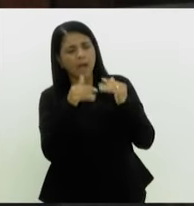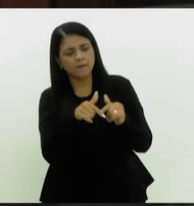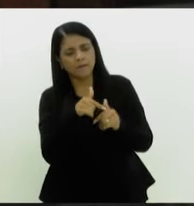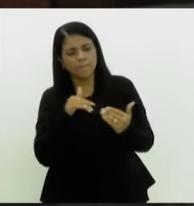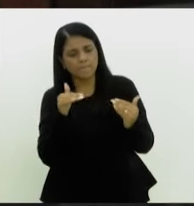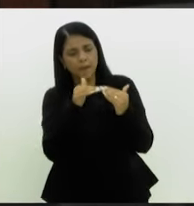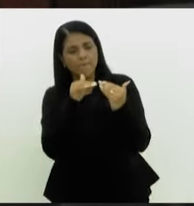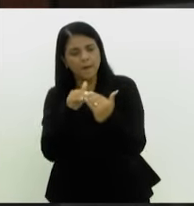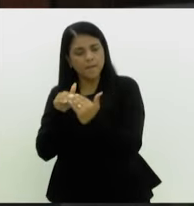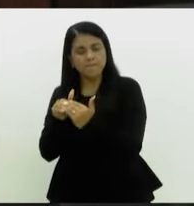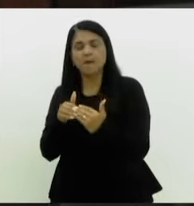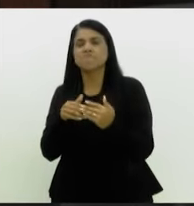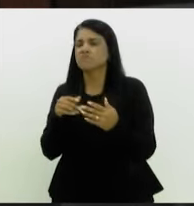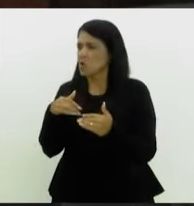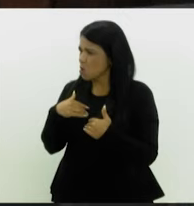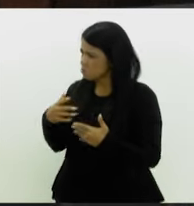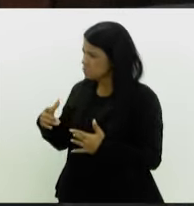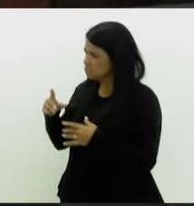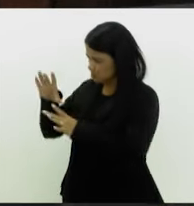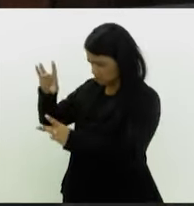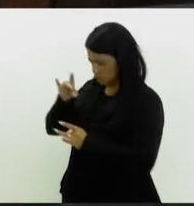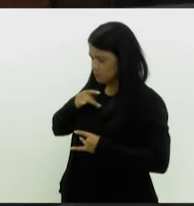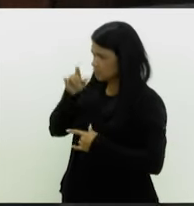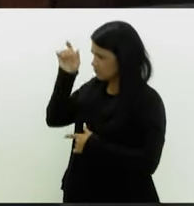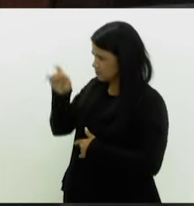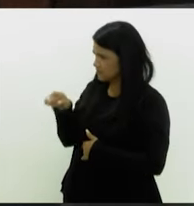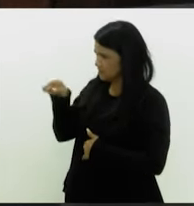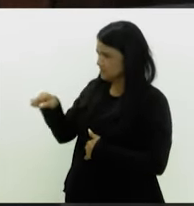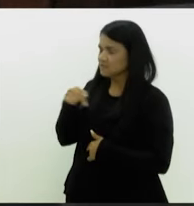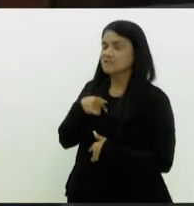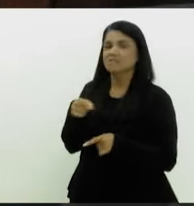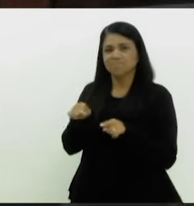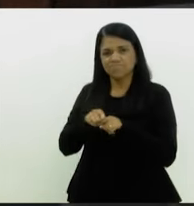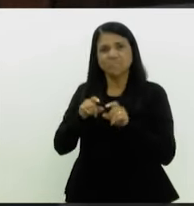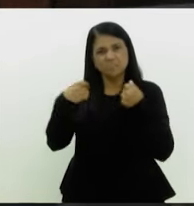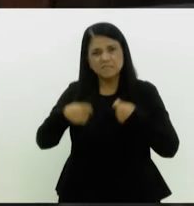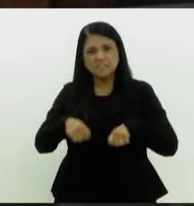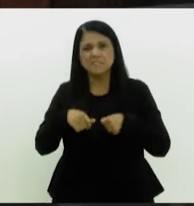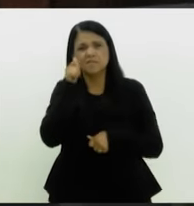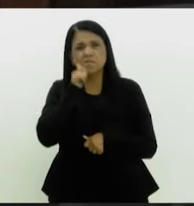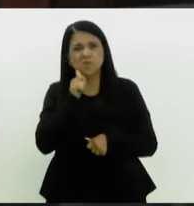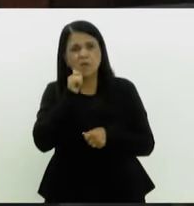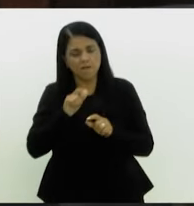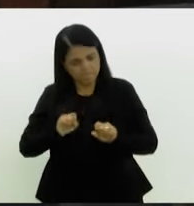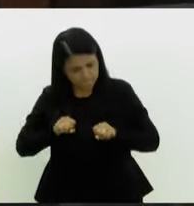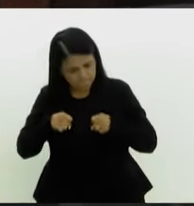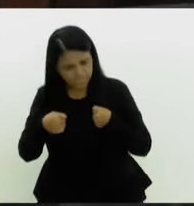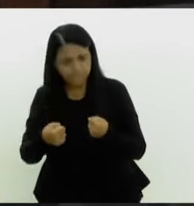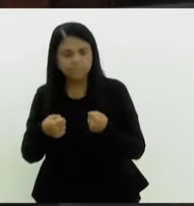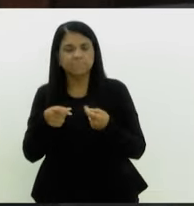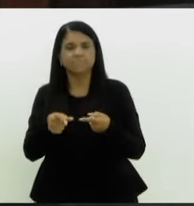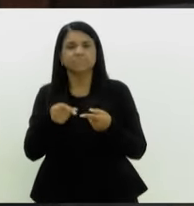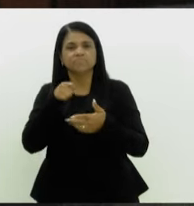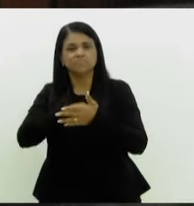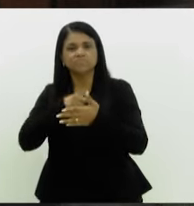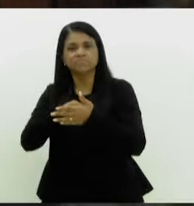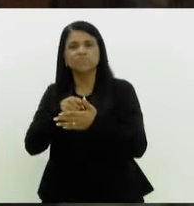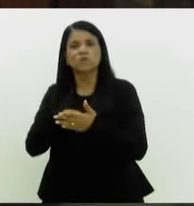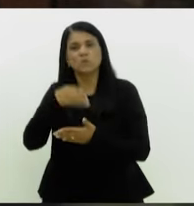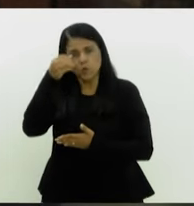precisam se valer Tatiana de agradecendo a tua vinda se valer pelo